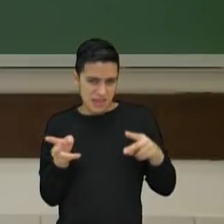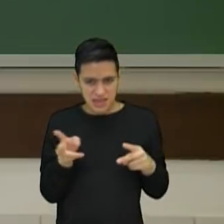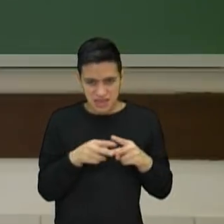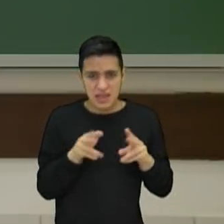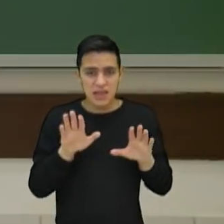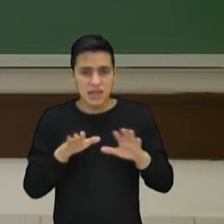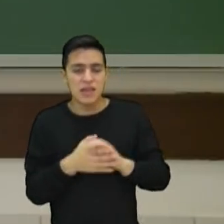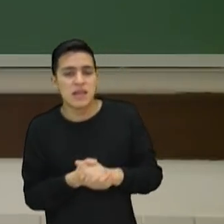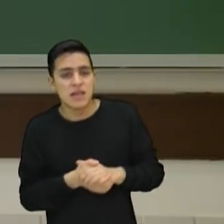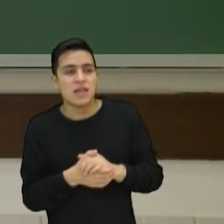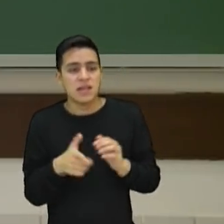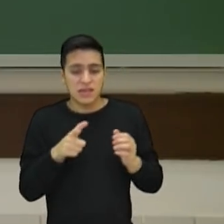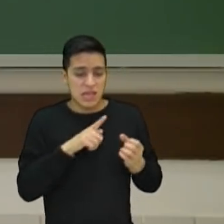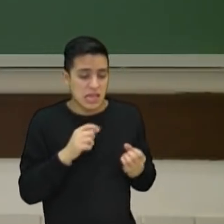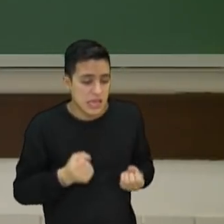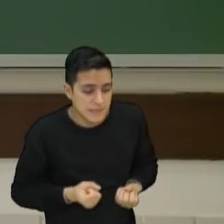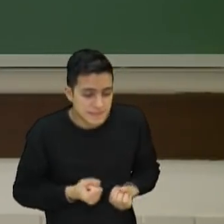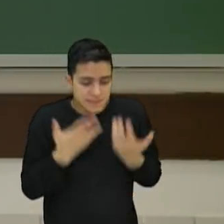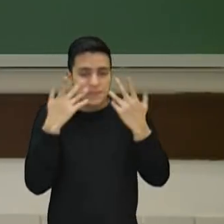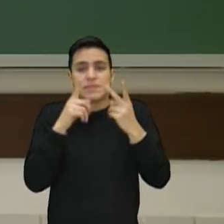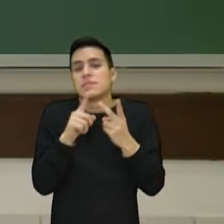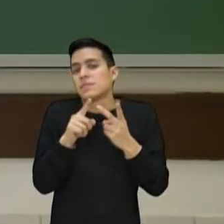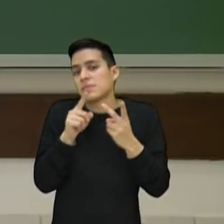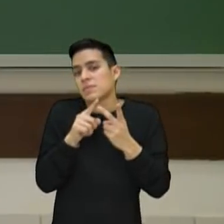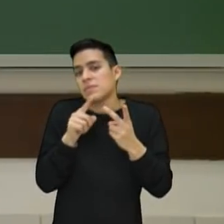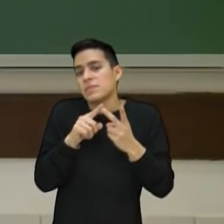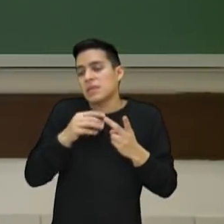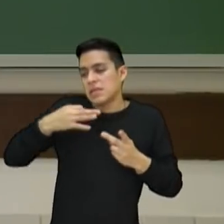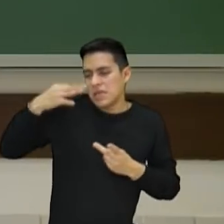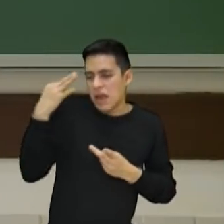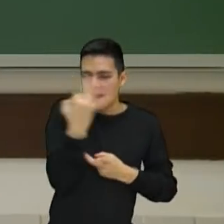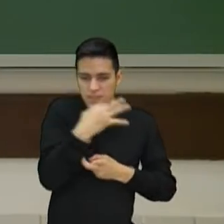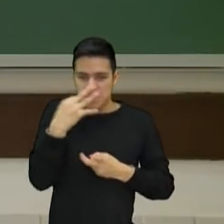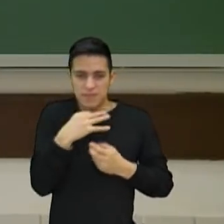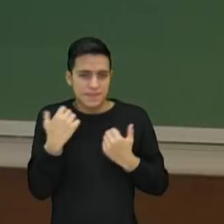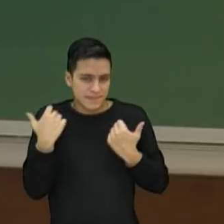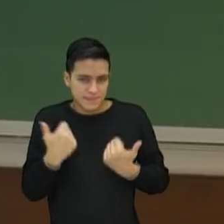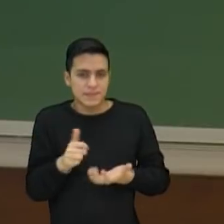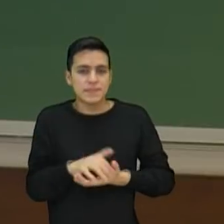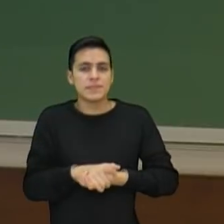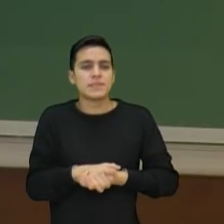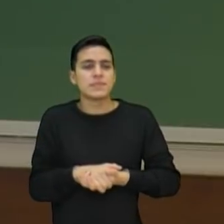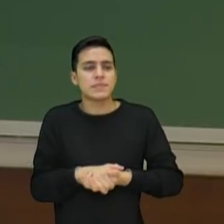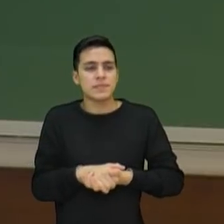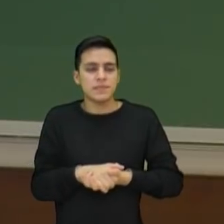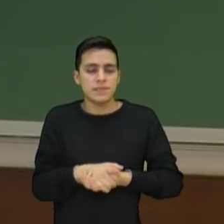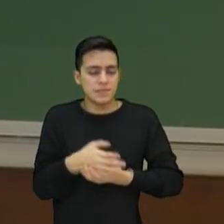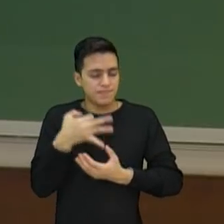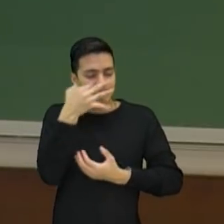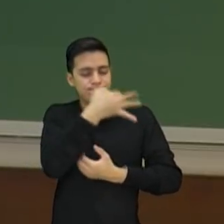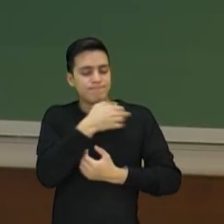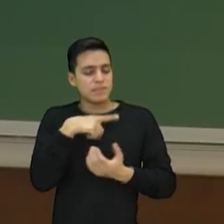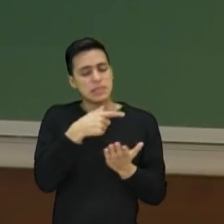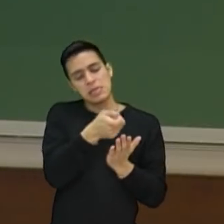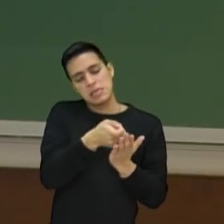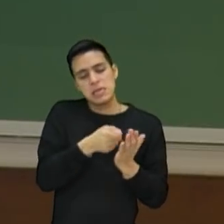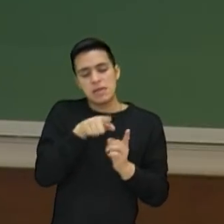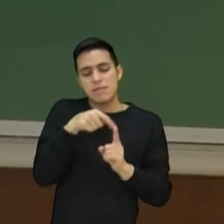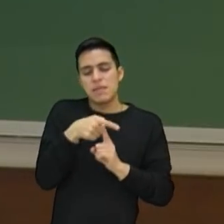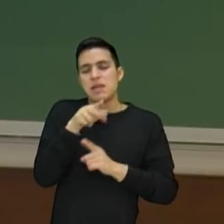dissertação. Exposição e dissertação, argumentativa. Ela explora a argumentação e a